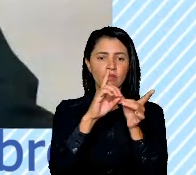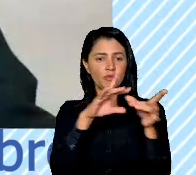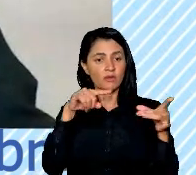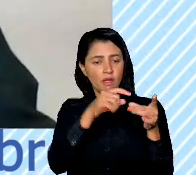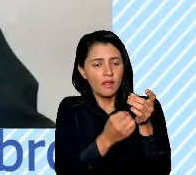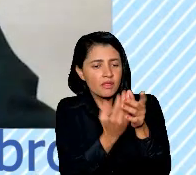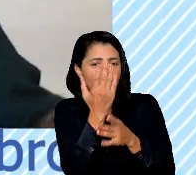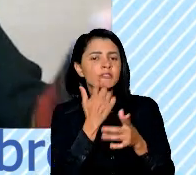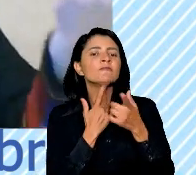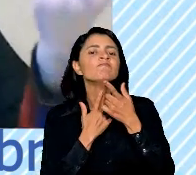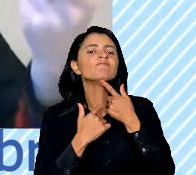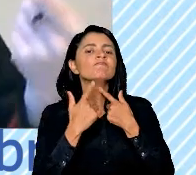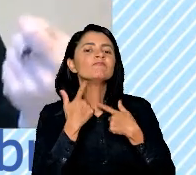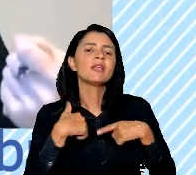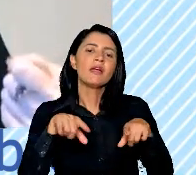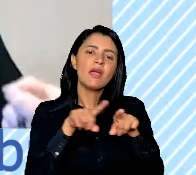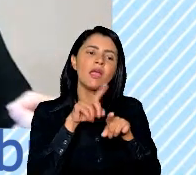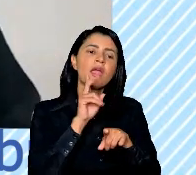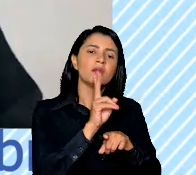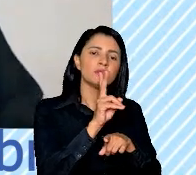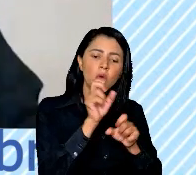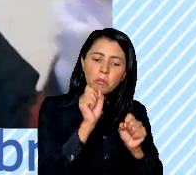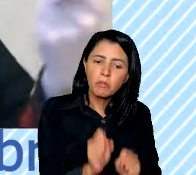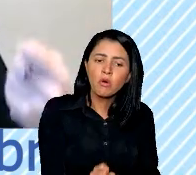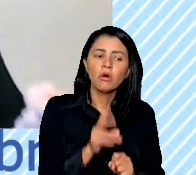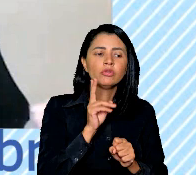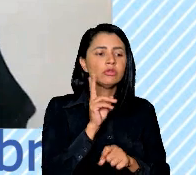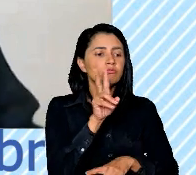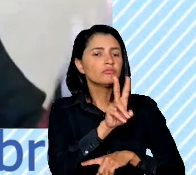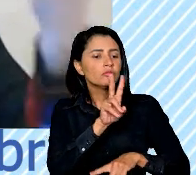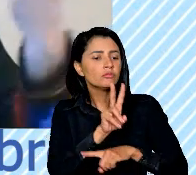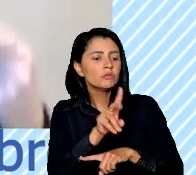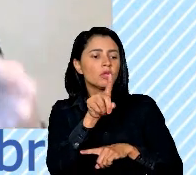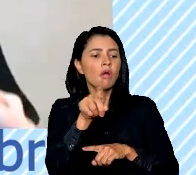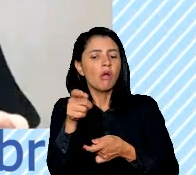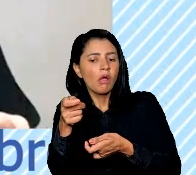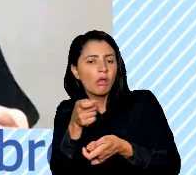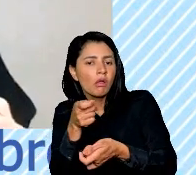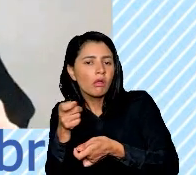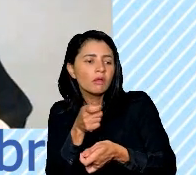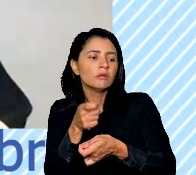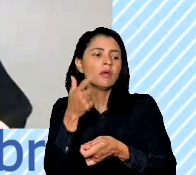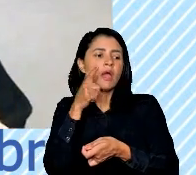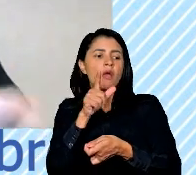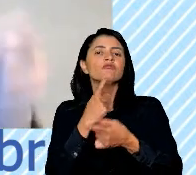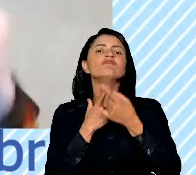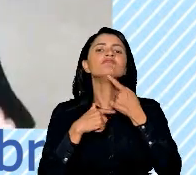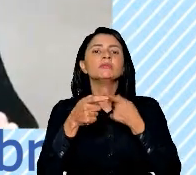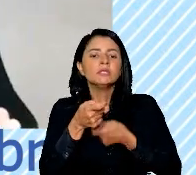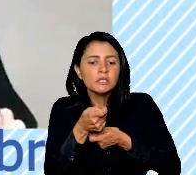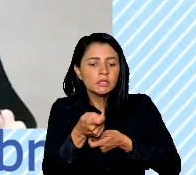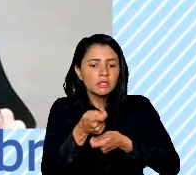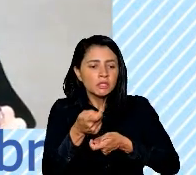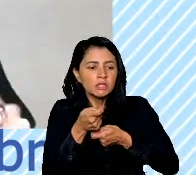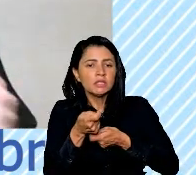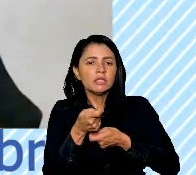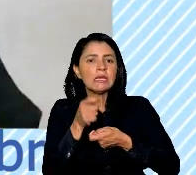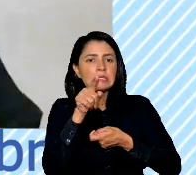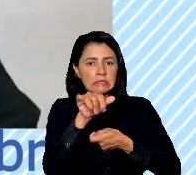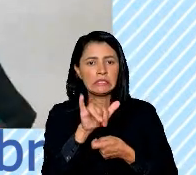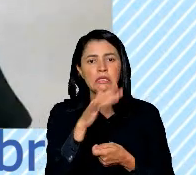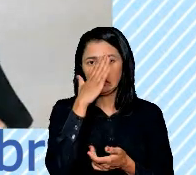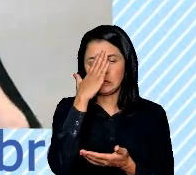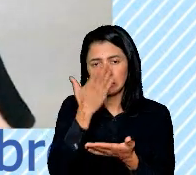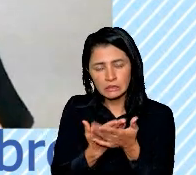de um desejo, ela só se pode conservar contendo, refreando desejos. Se acreditarmos,